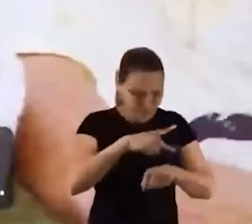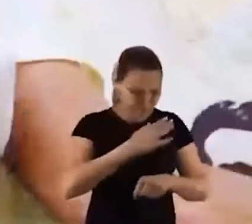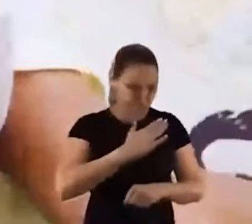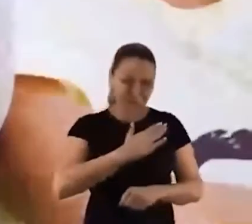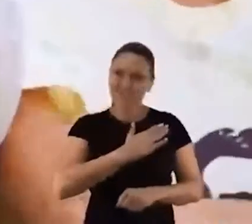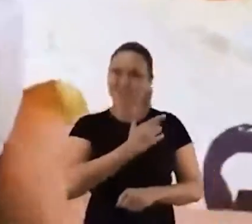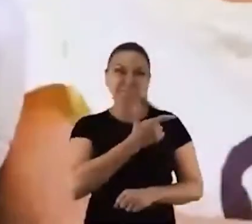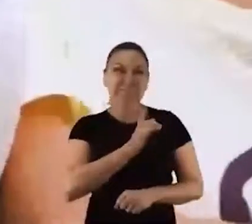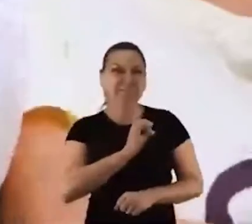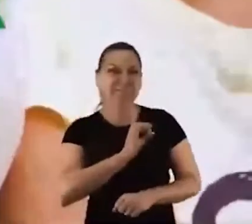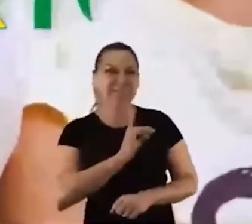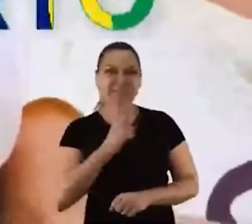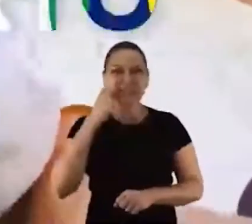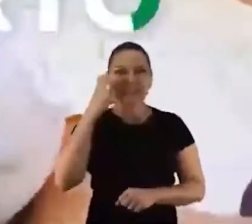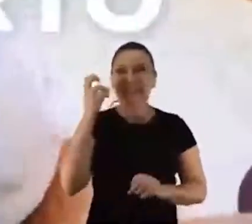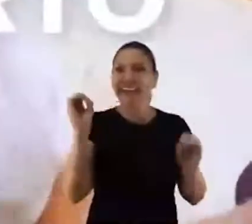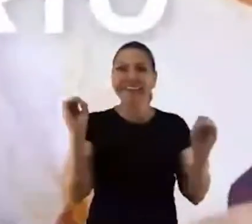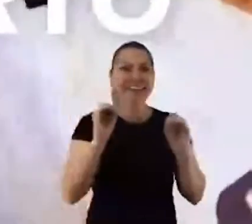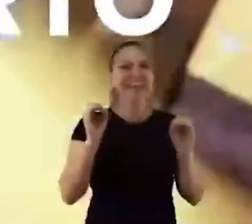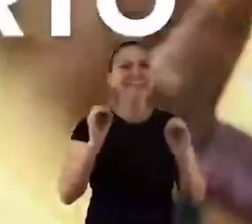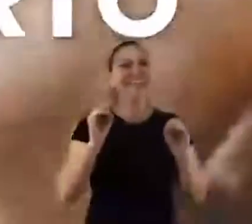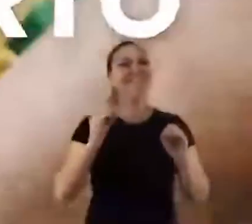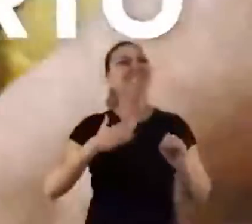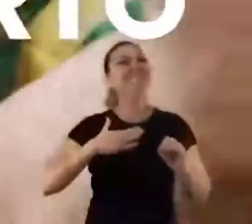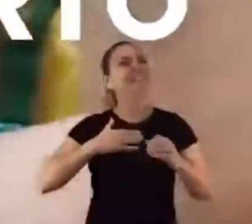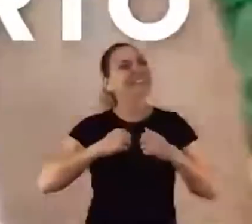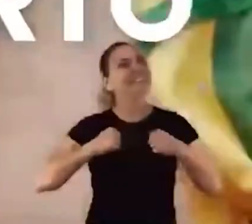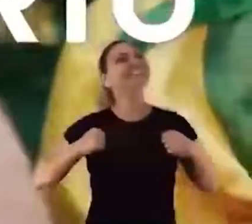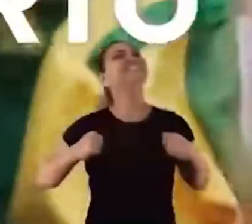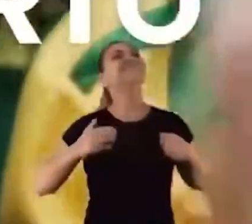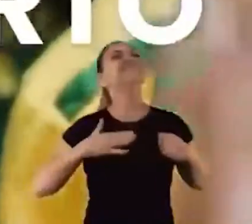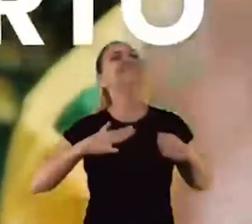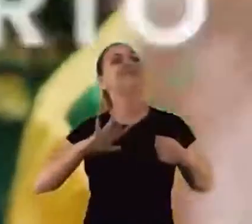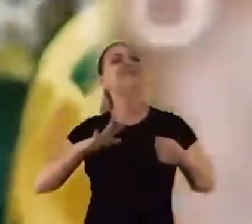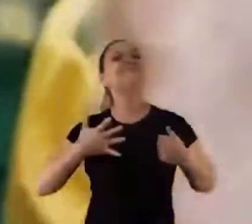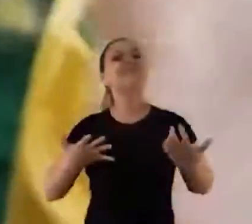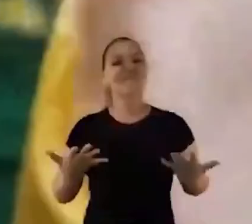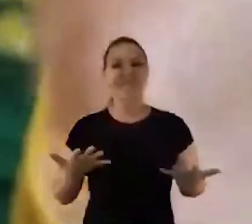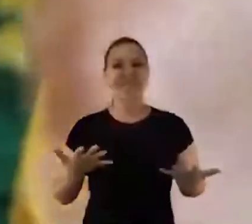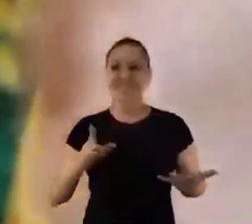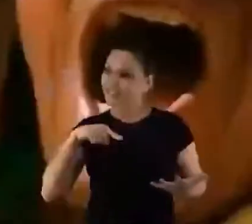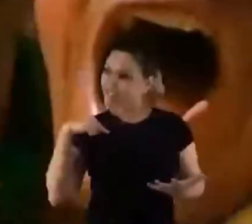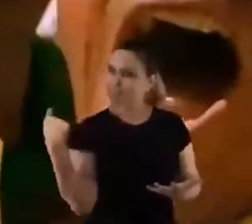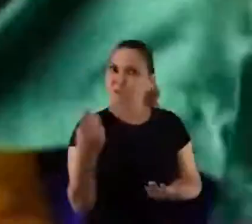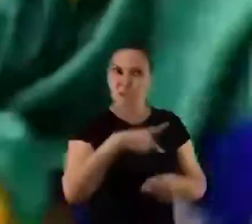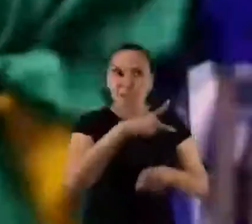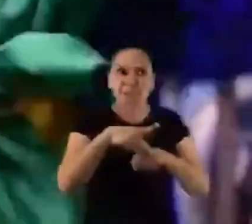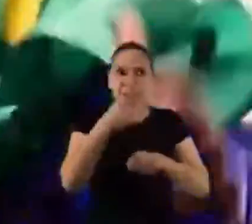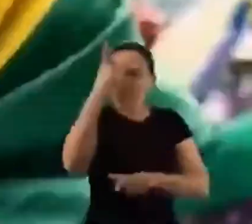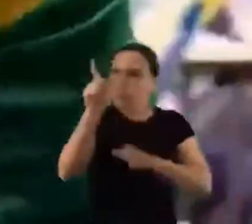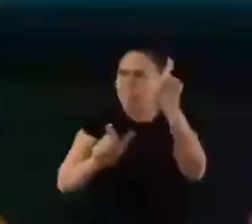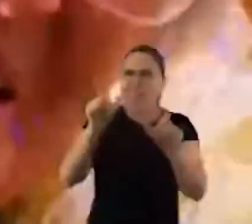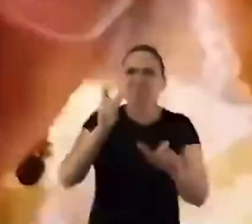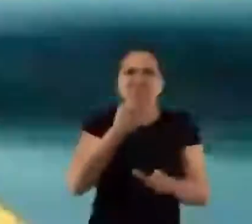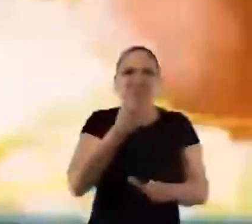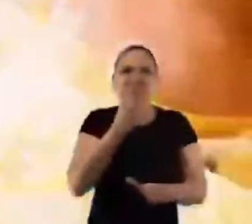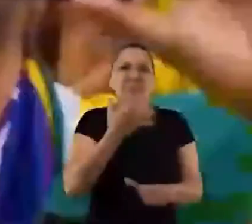querido. Olha pra quem tá do seu lado e diga pra ela: Deus te levantou. Deus te